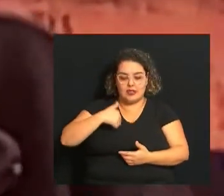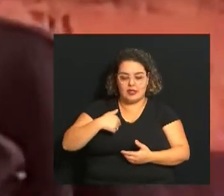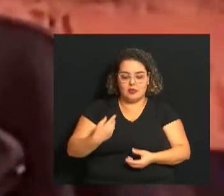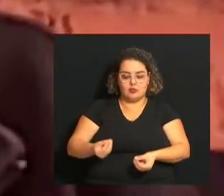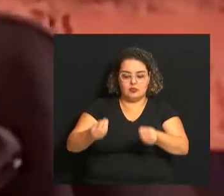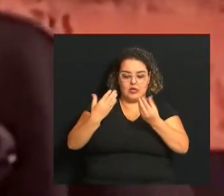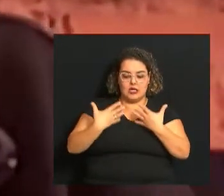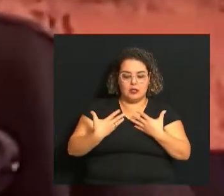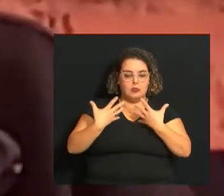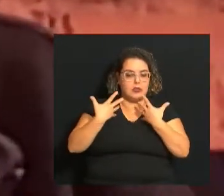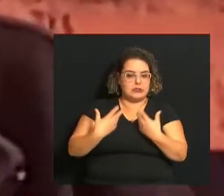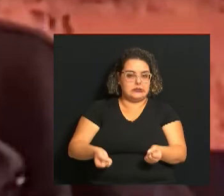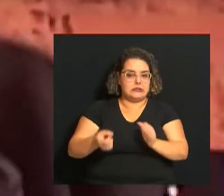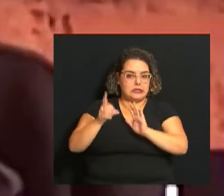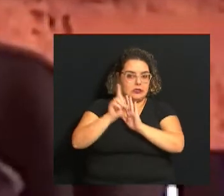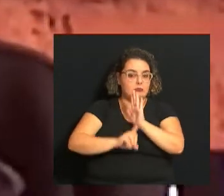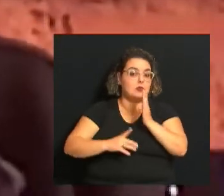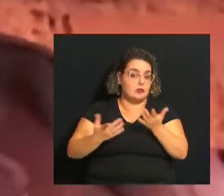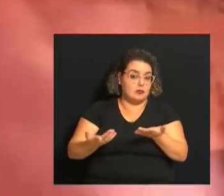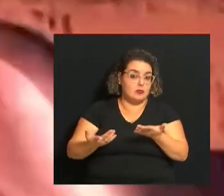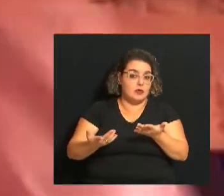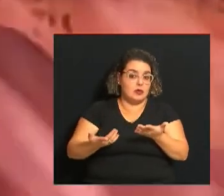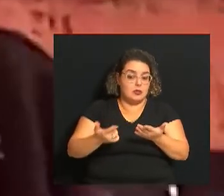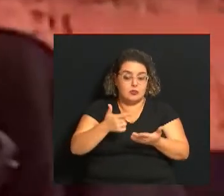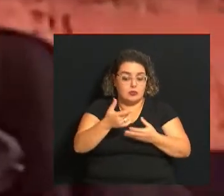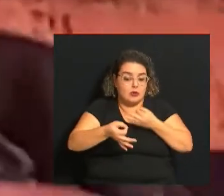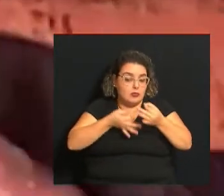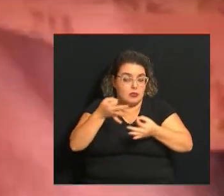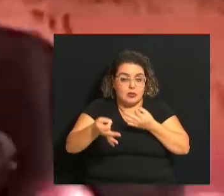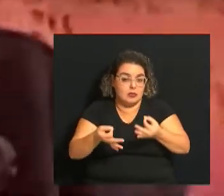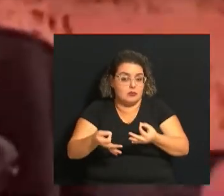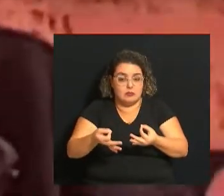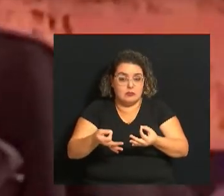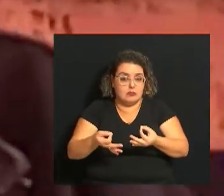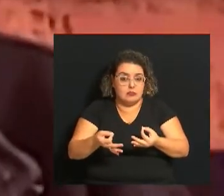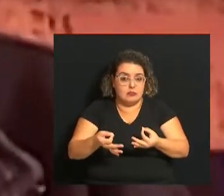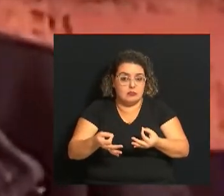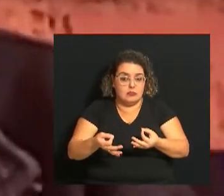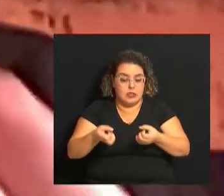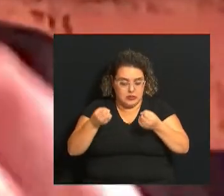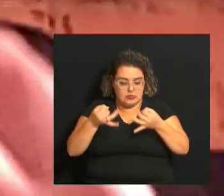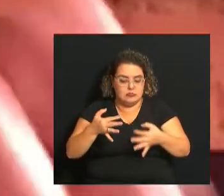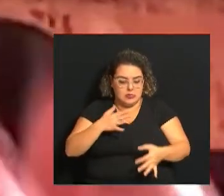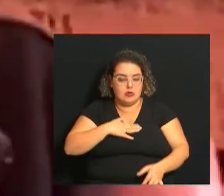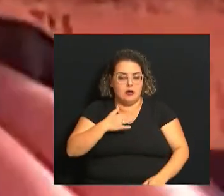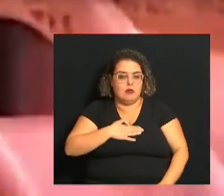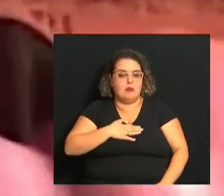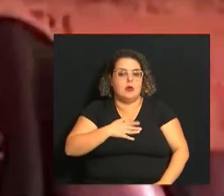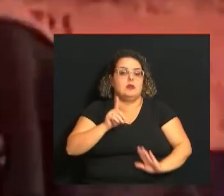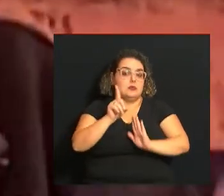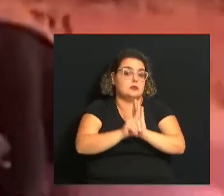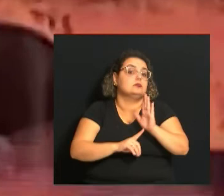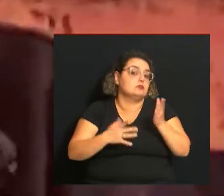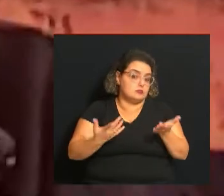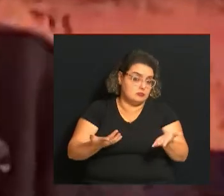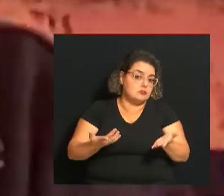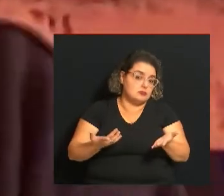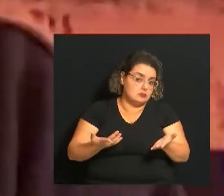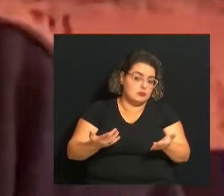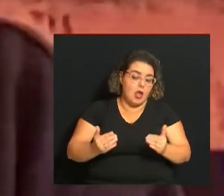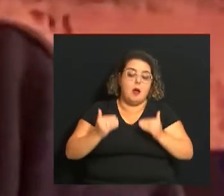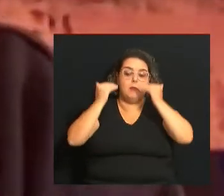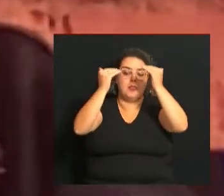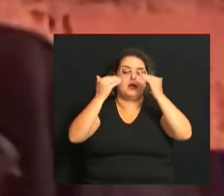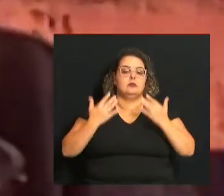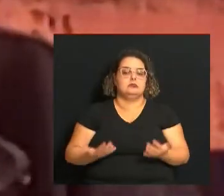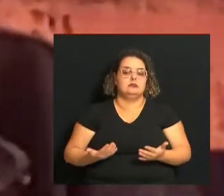rebater, porque ele é irracional, e que justifica a sua prevalência, a prevalência do seu direito sobre de outra